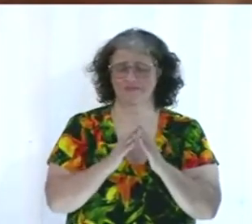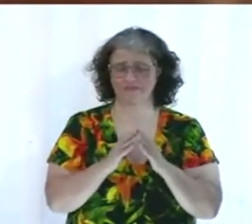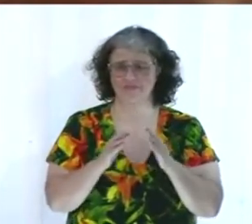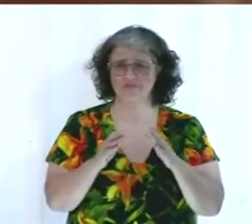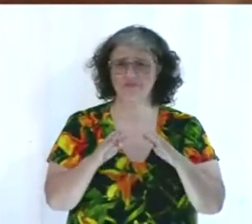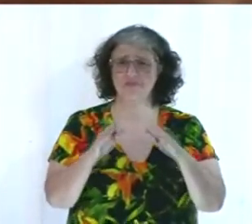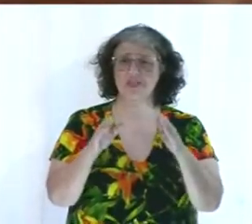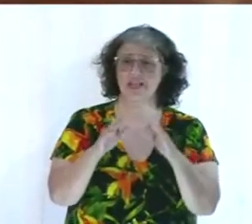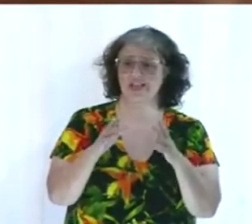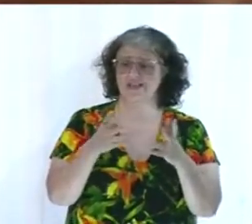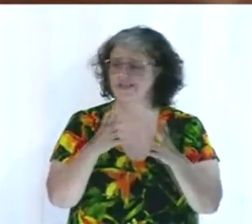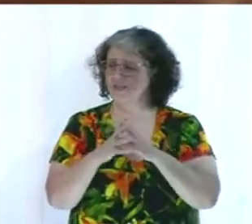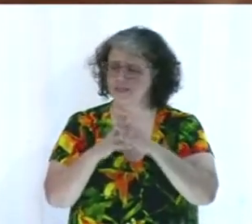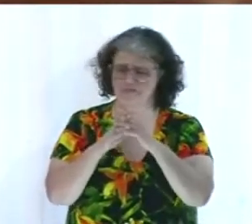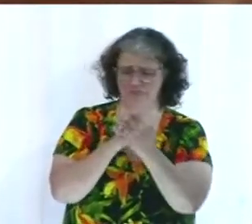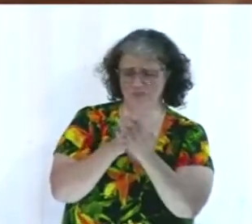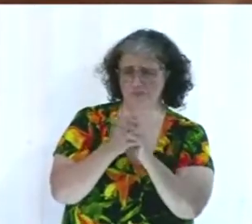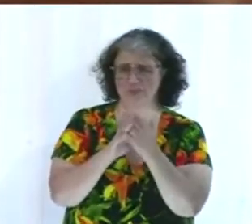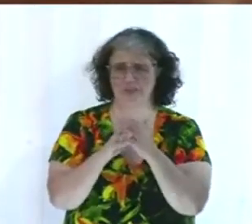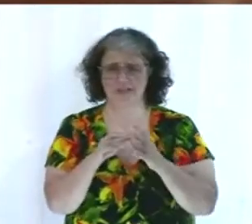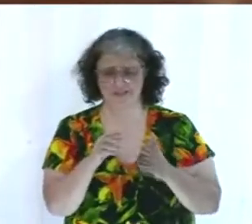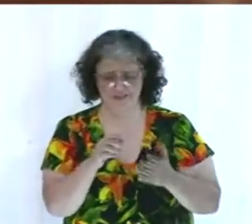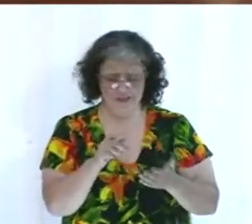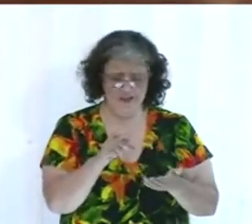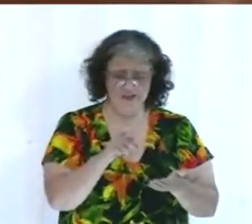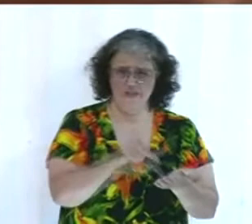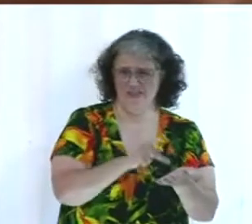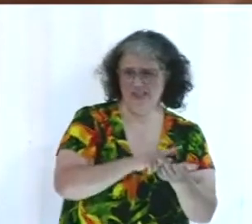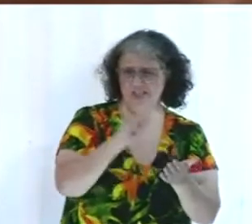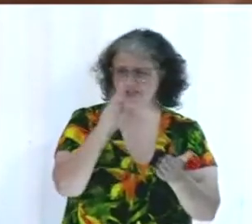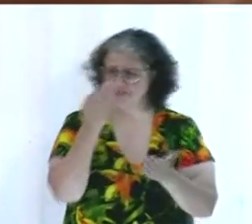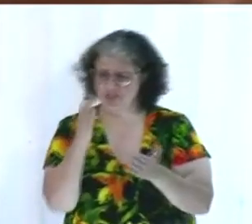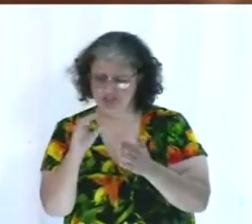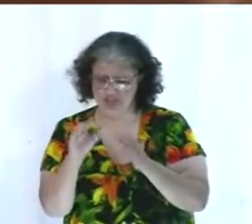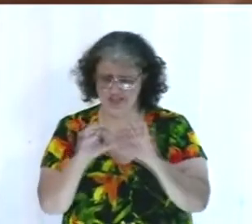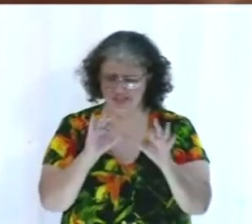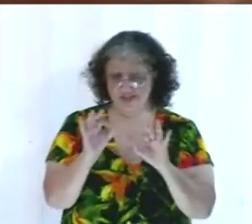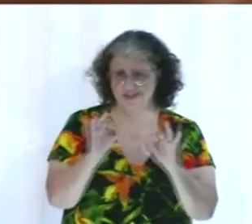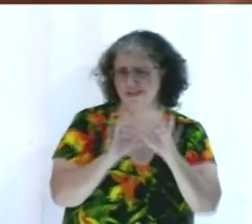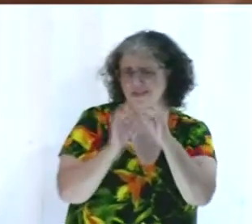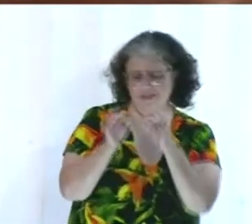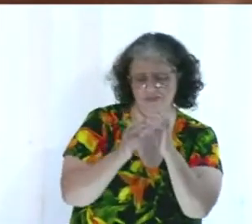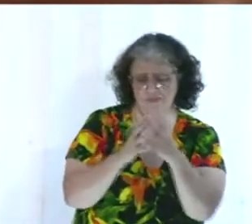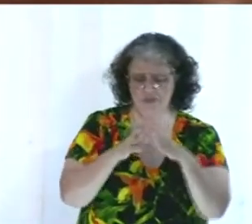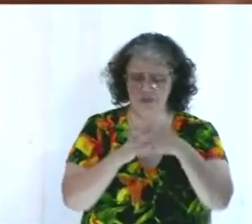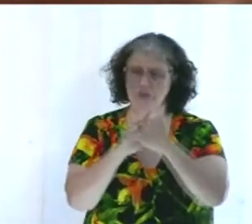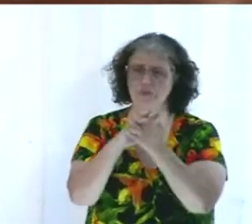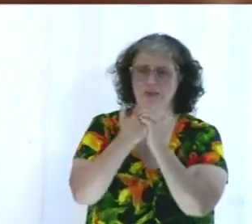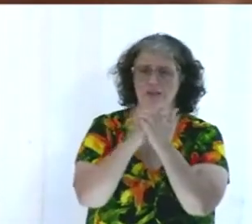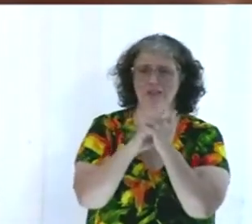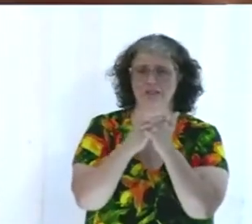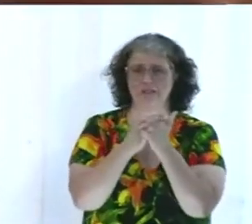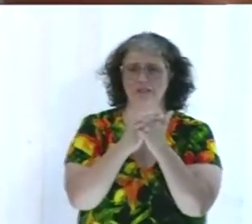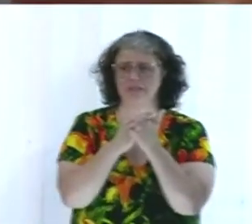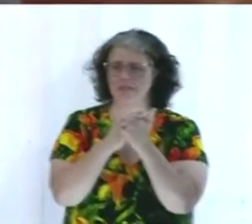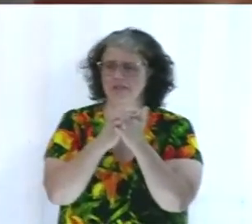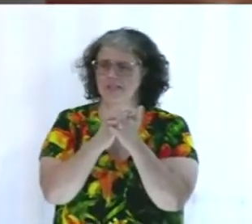se aquilo que está sendo pregado é verdade, você pode engolir muita coisa achando que é evangelho, e não é